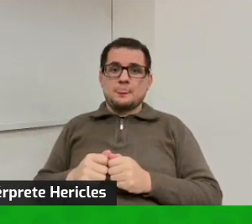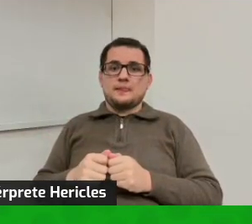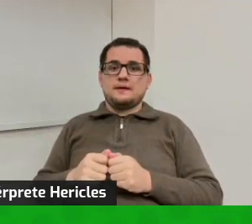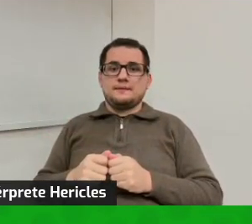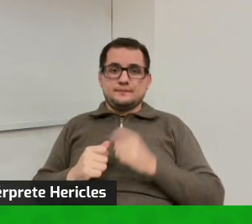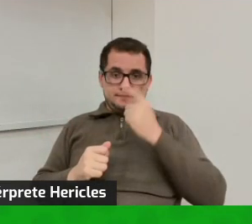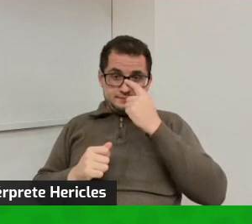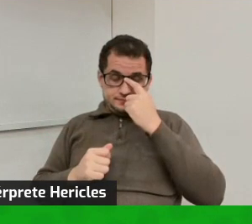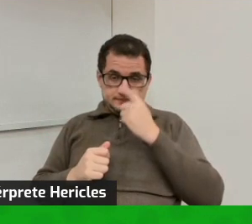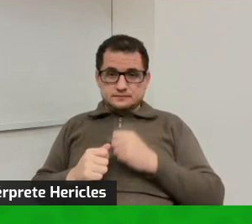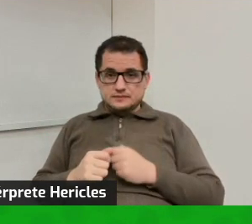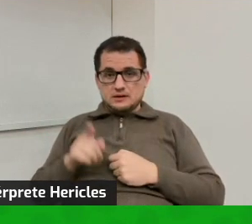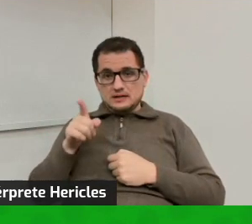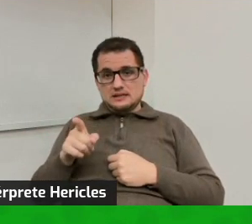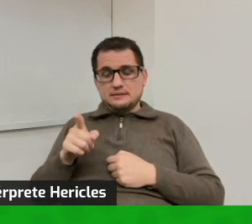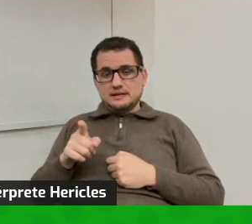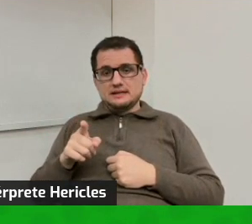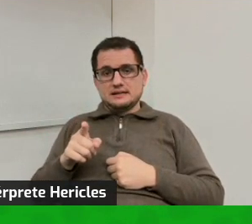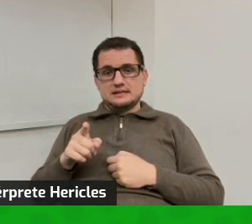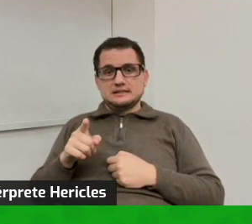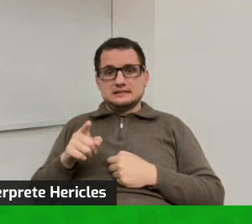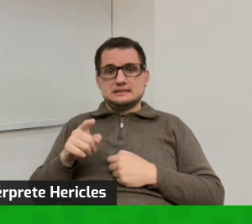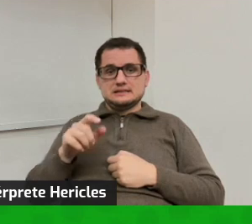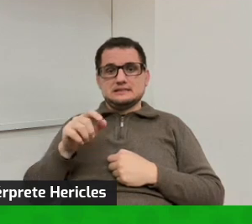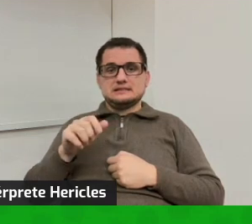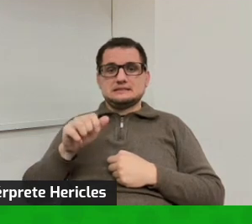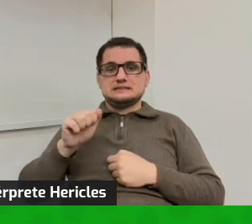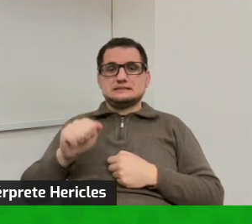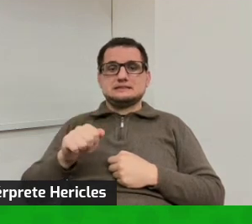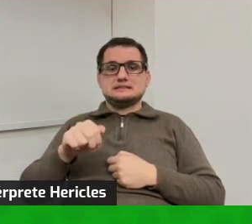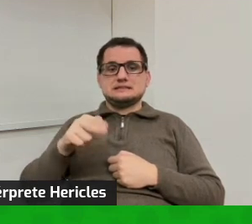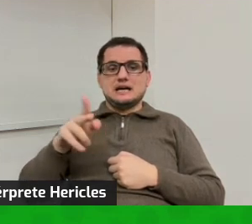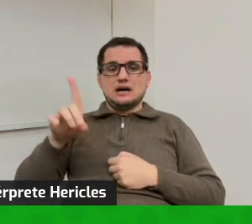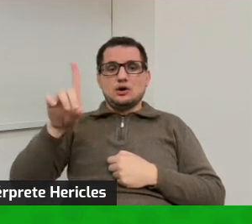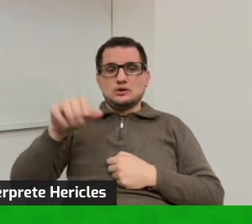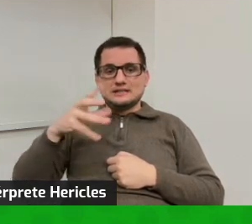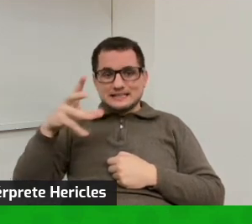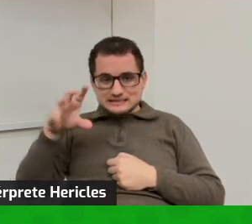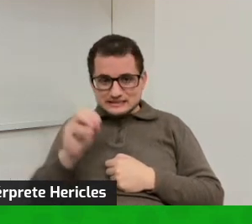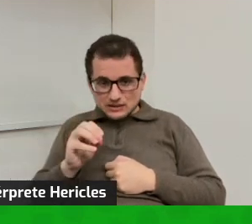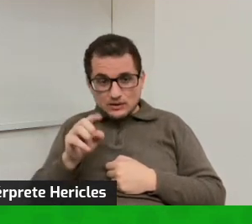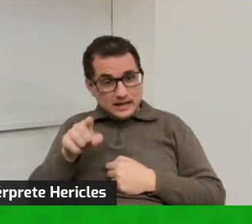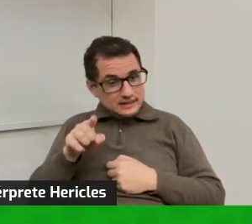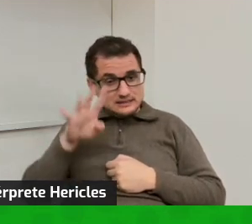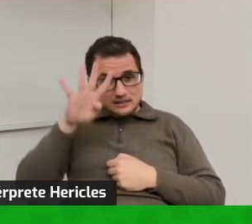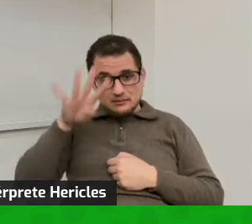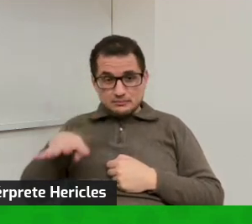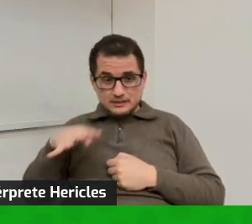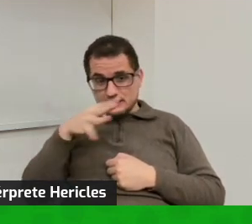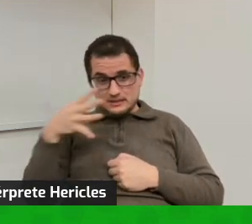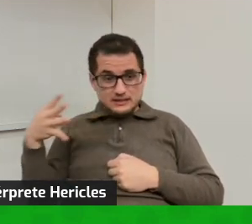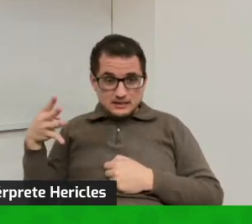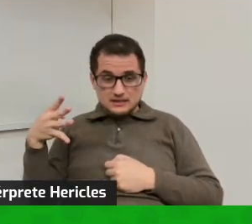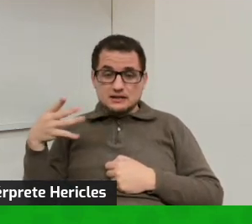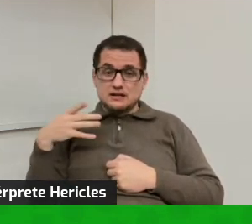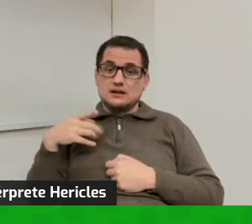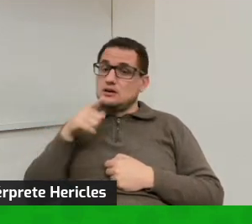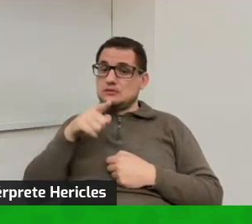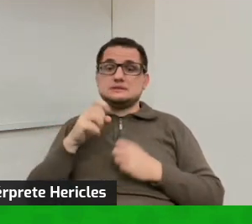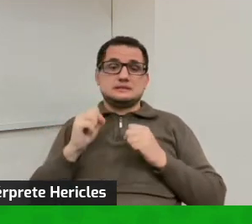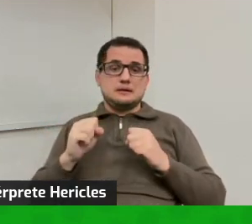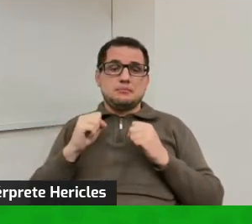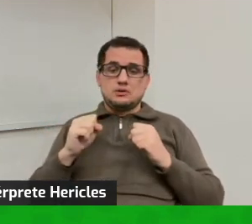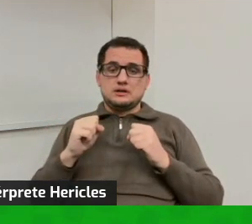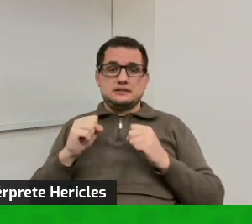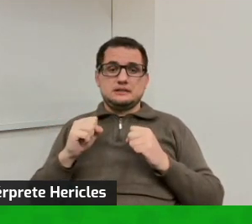também, usou uma fórmula para calcular dentro da planilha. Essa planilha, inclusive, você pode aqui extrair ela